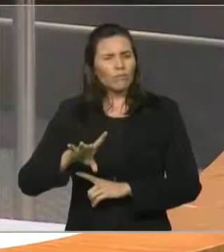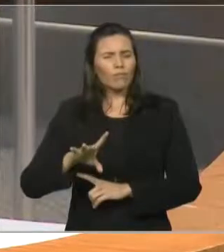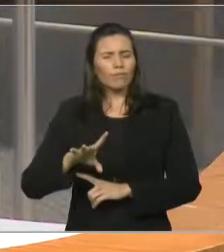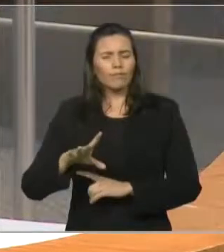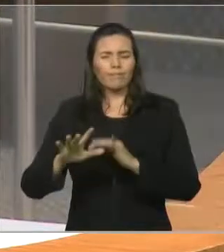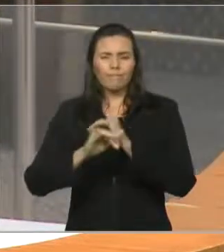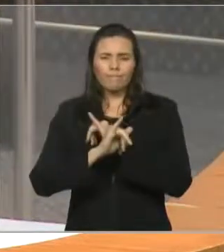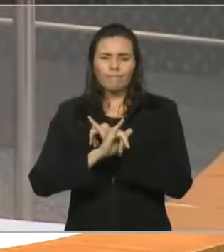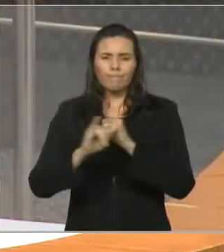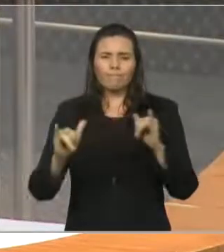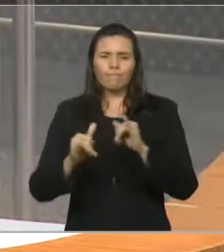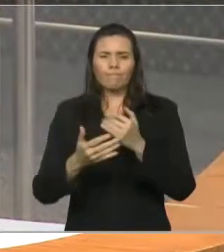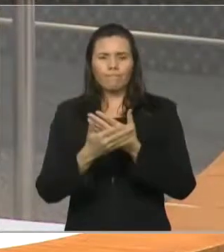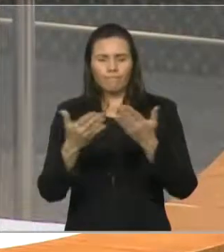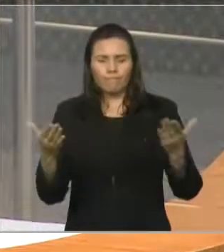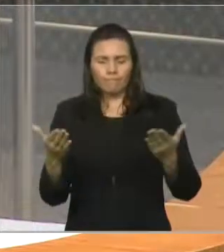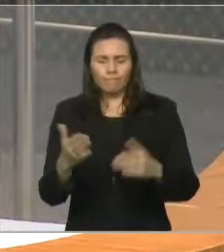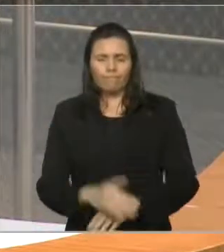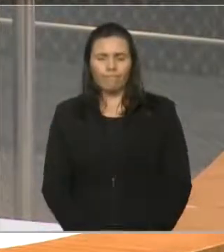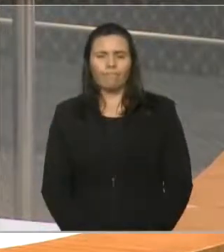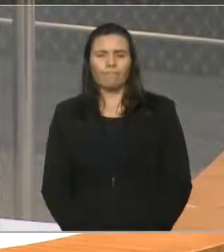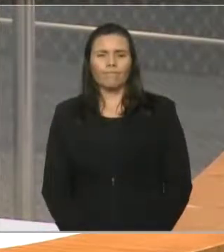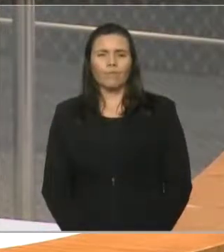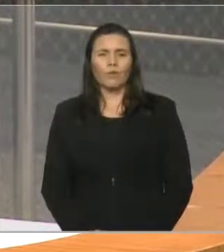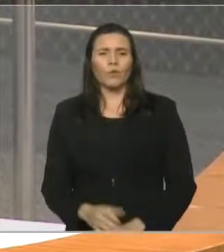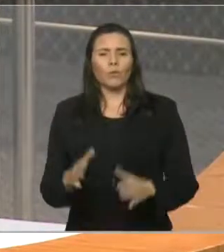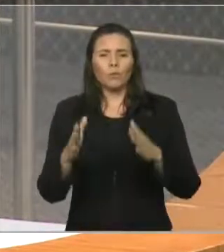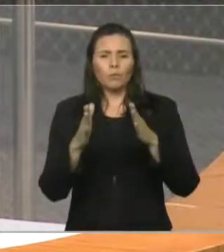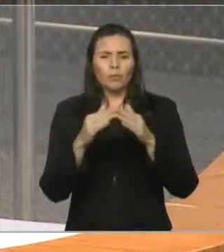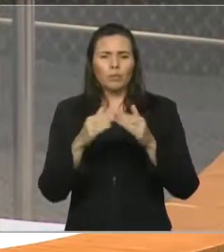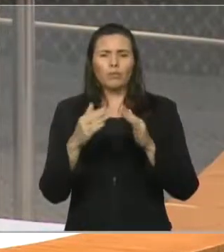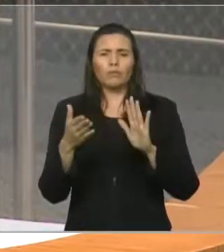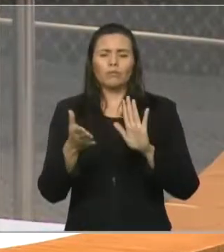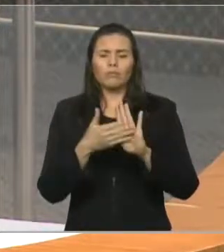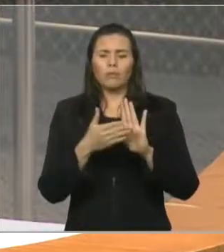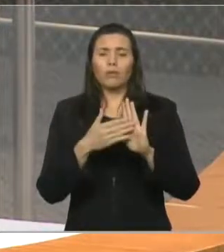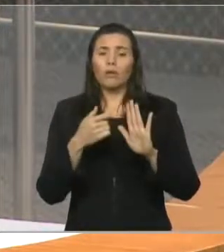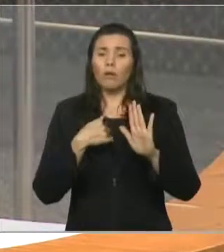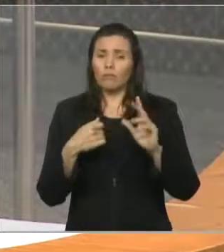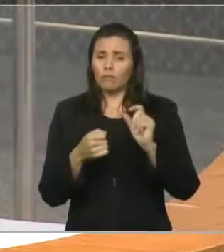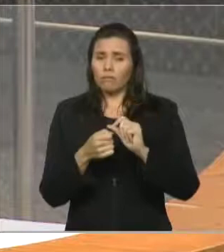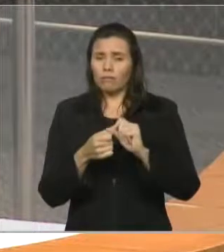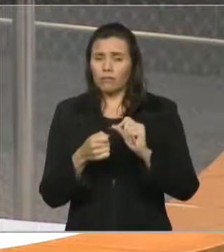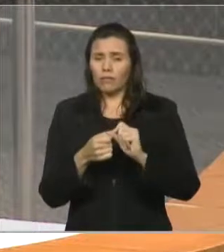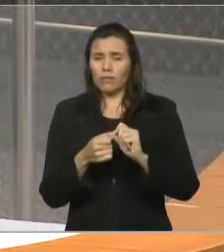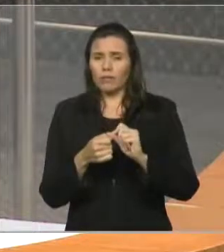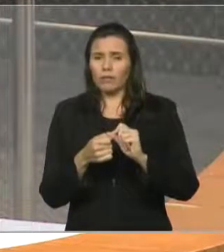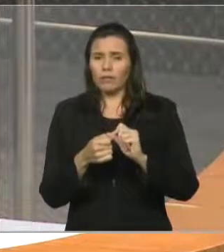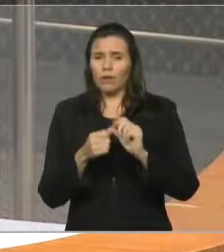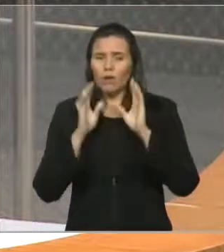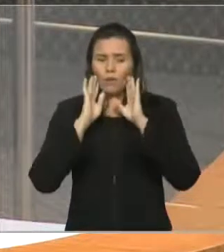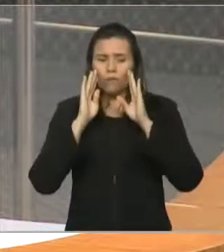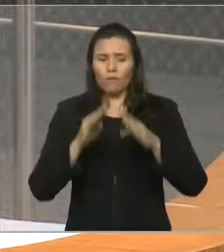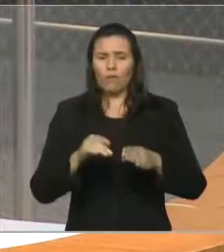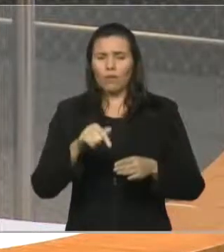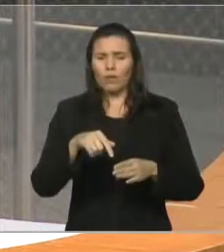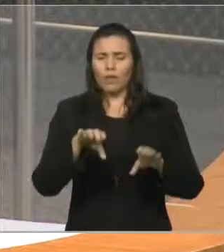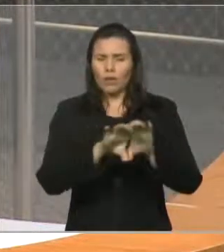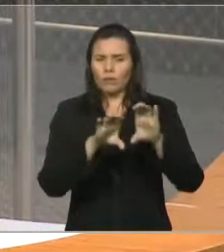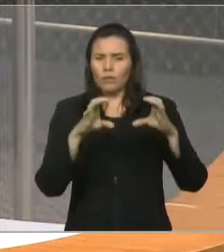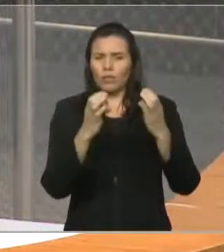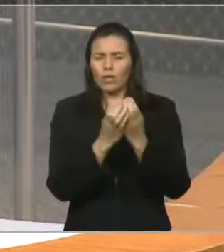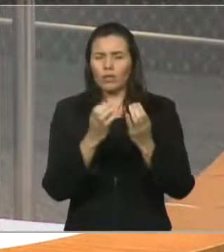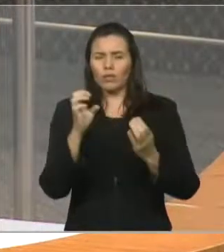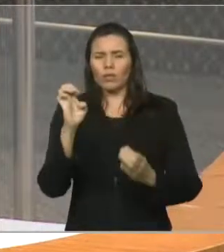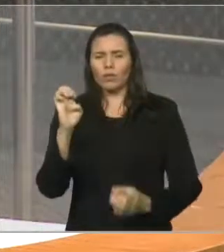registrar um pedido, uma indicação que fiz para a comunidade do Entroncamento, que é uma